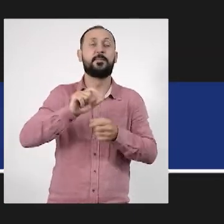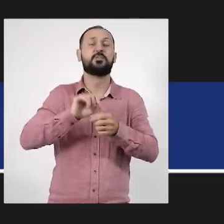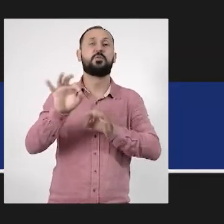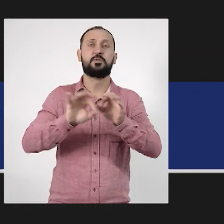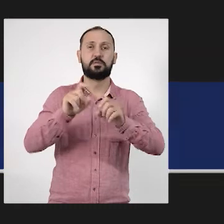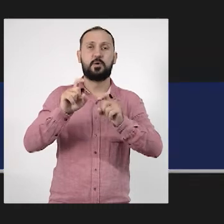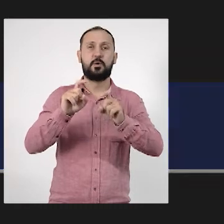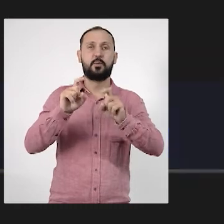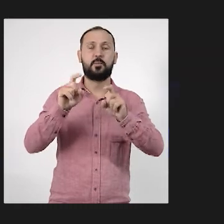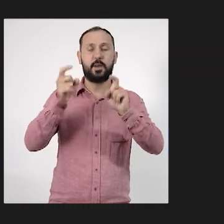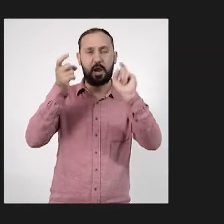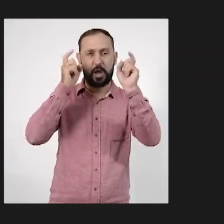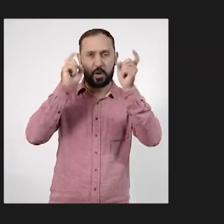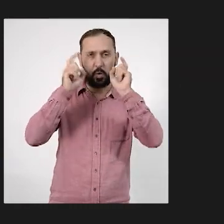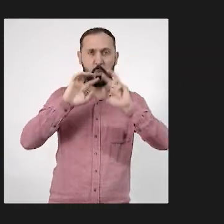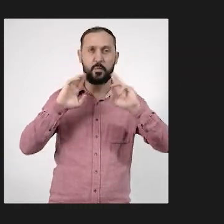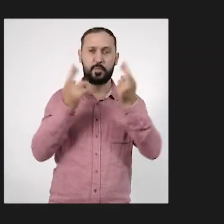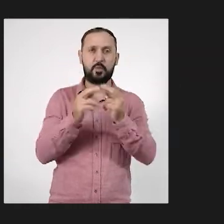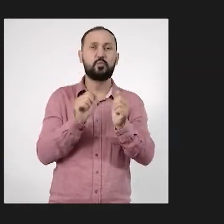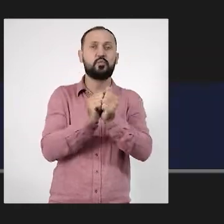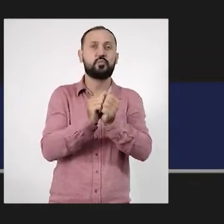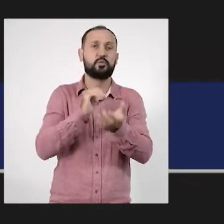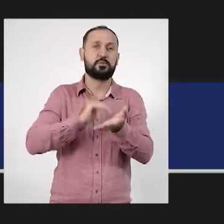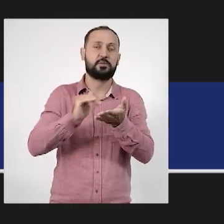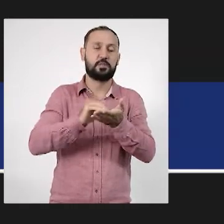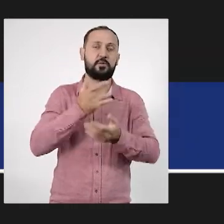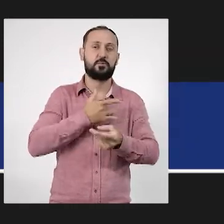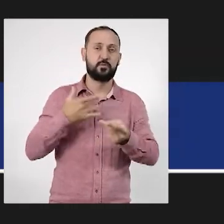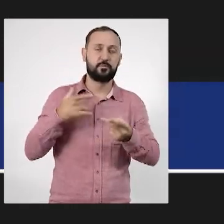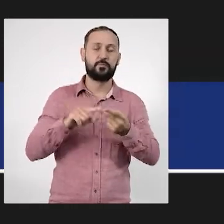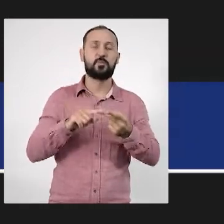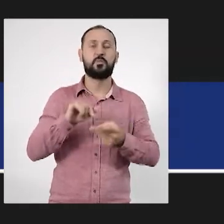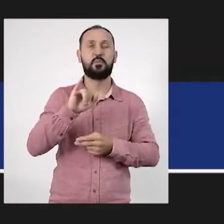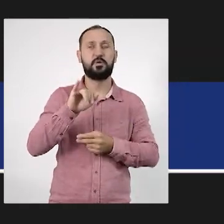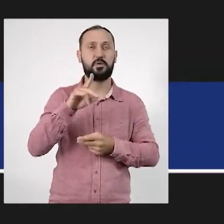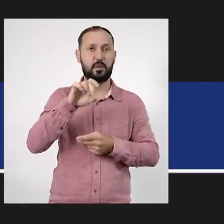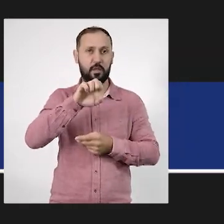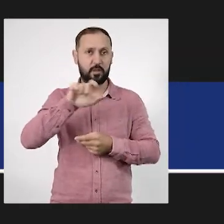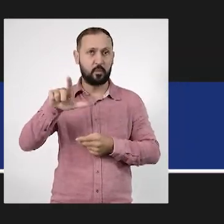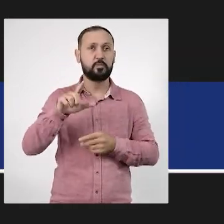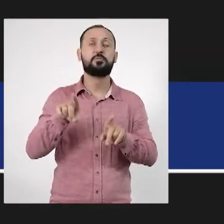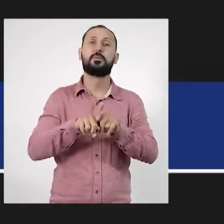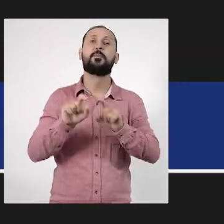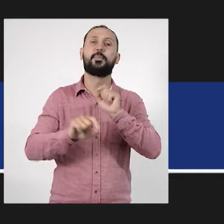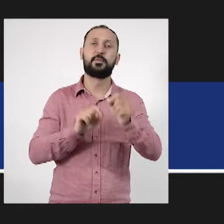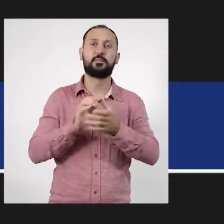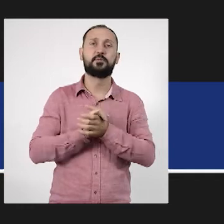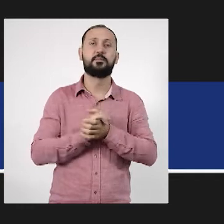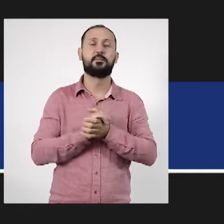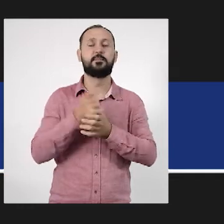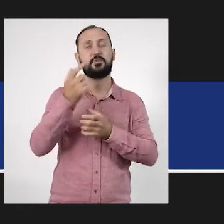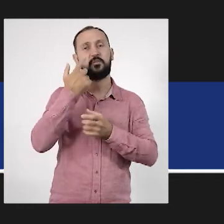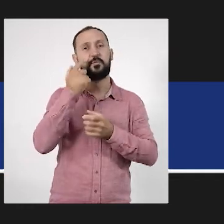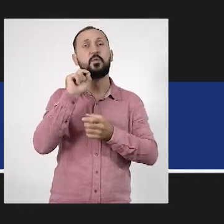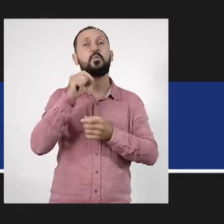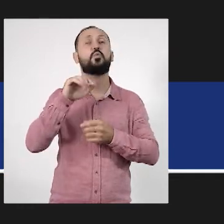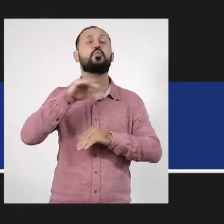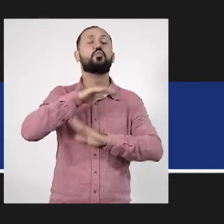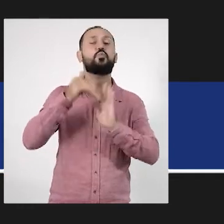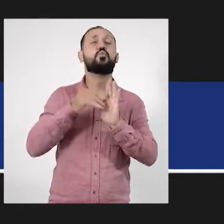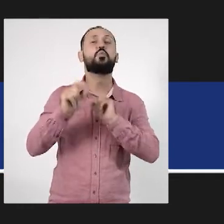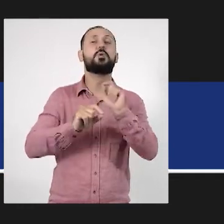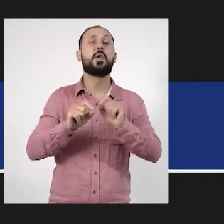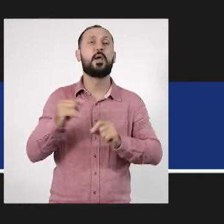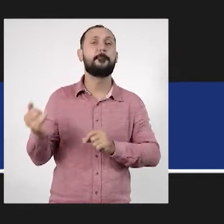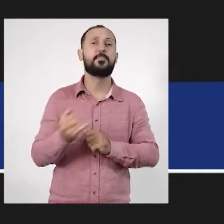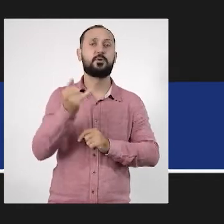reunião, né? A gente vai ver se marca com o secretário de Saúde, com o secretário Riedel também, para que a gente tome todas as tratativas